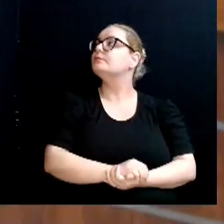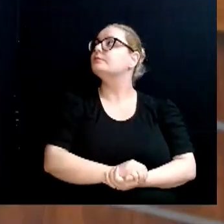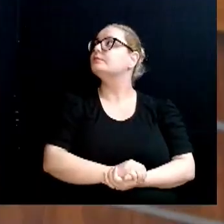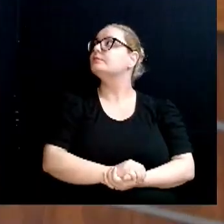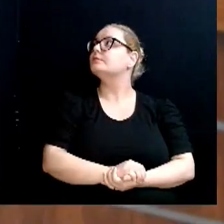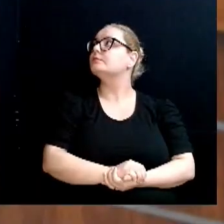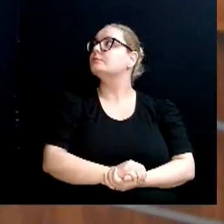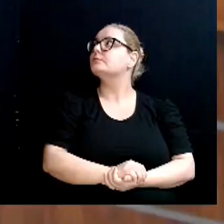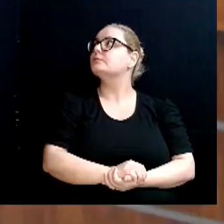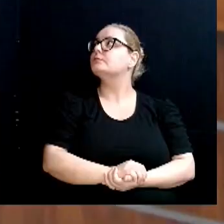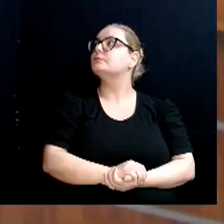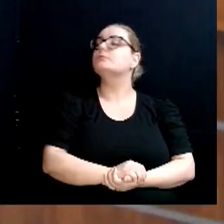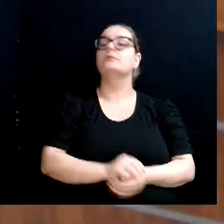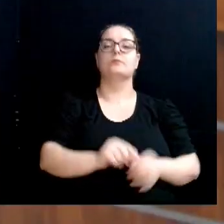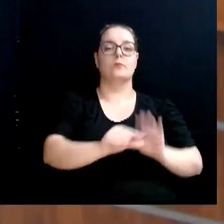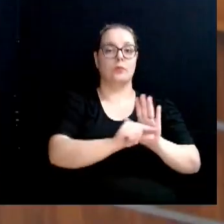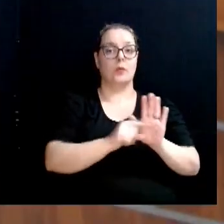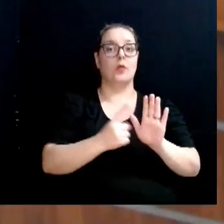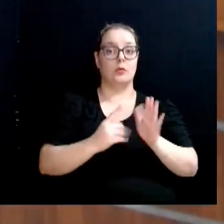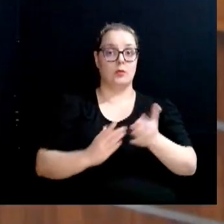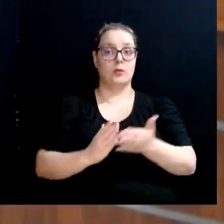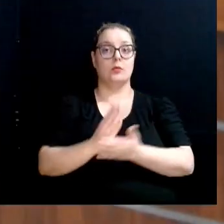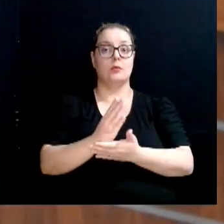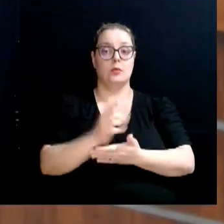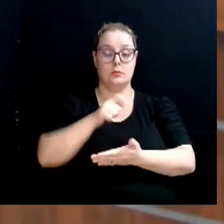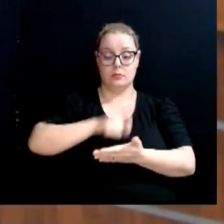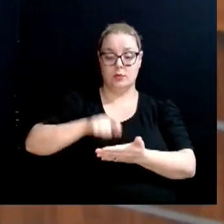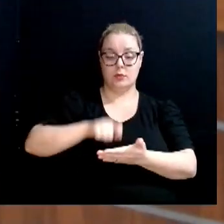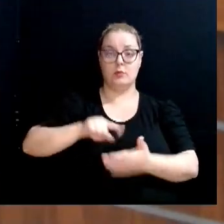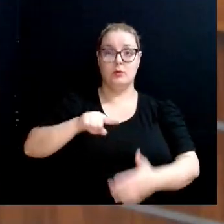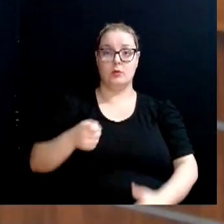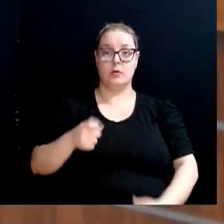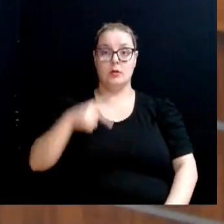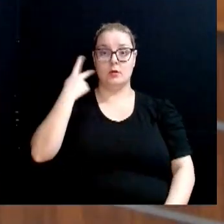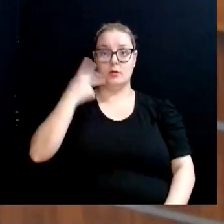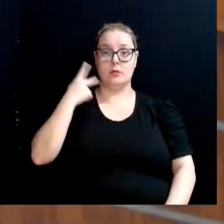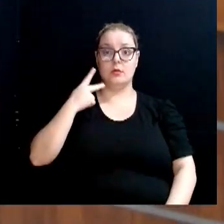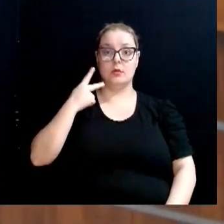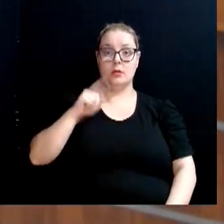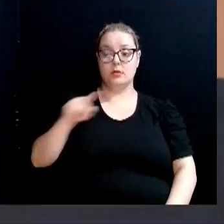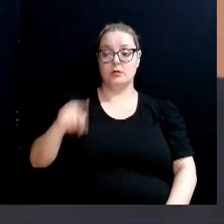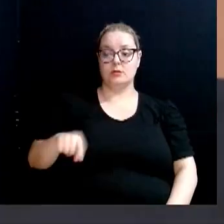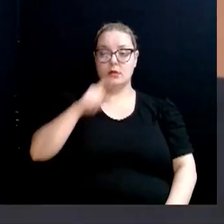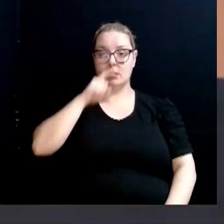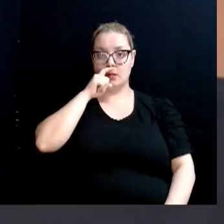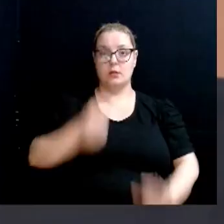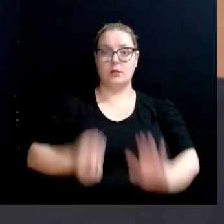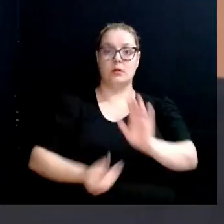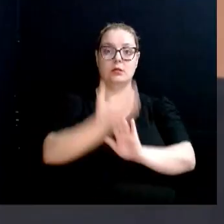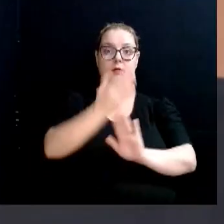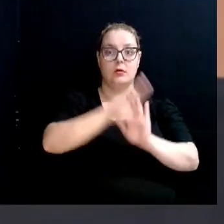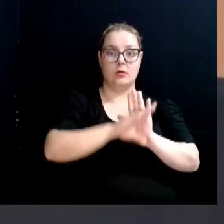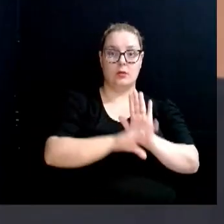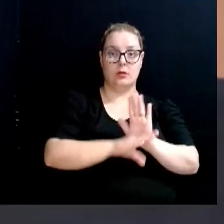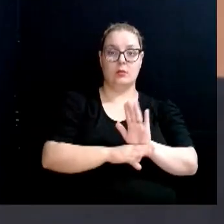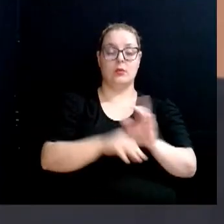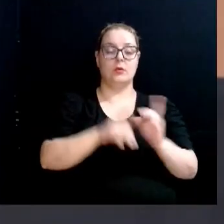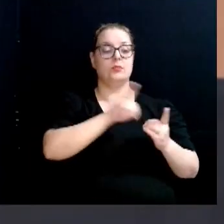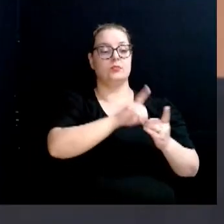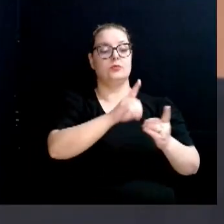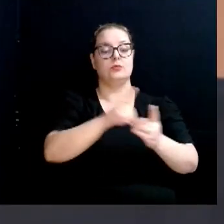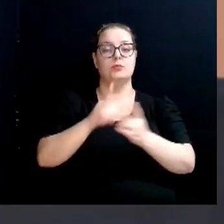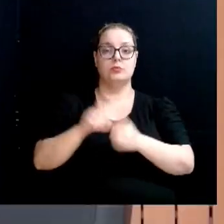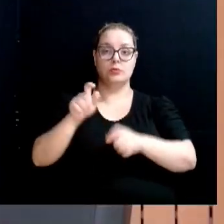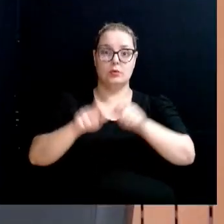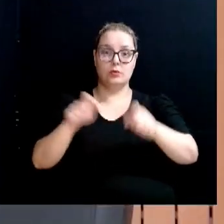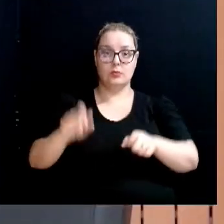O item 1 foi aprovado de autoria do ex-vereador Zé Carlos, que institui o Programa de Atendimento a Pessoas com